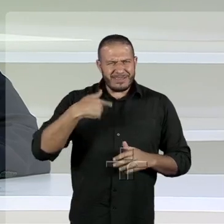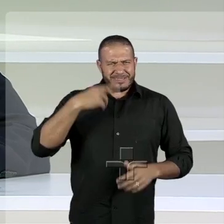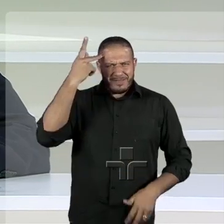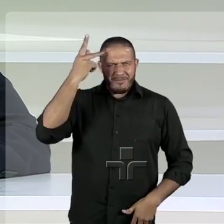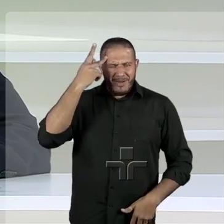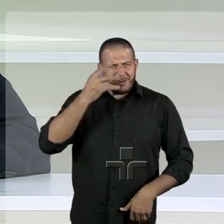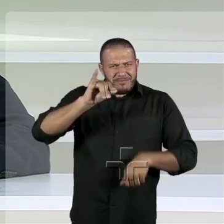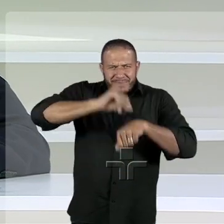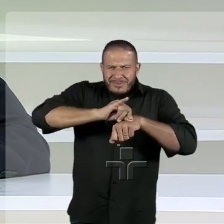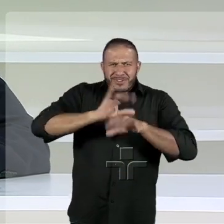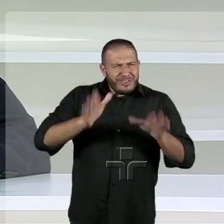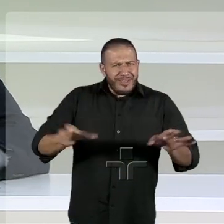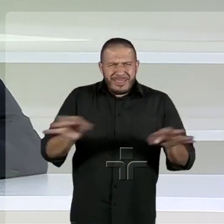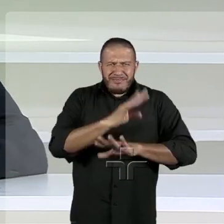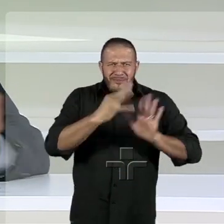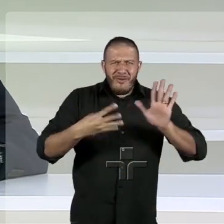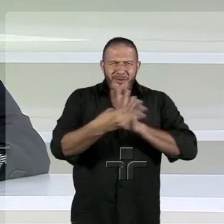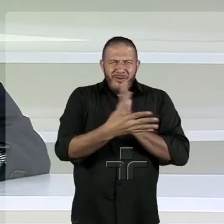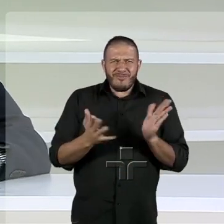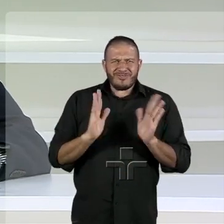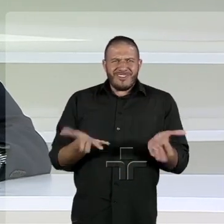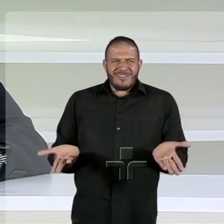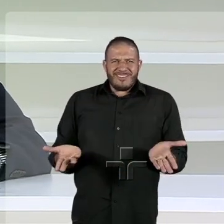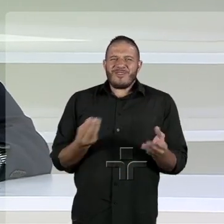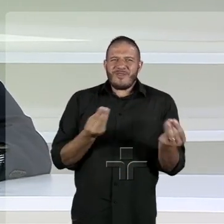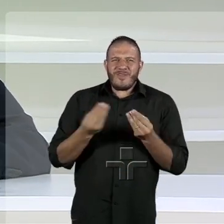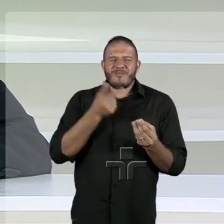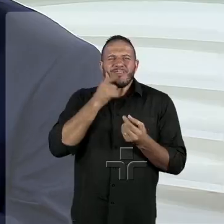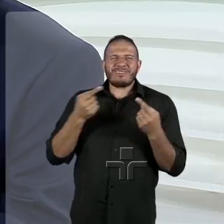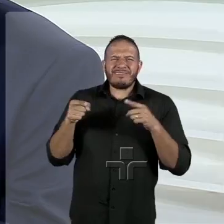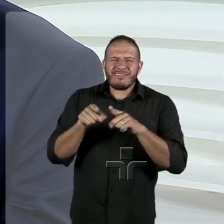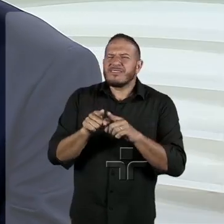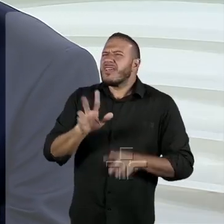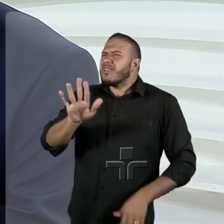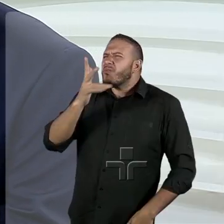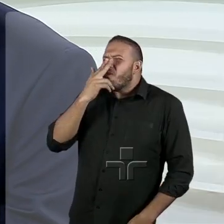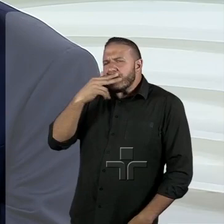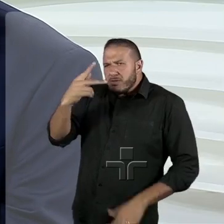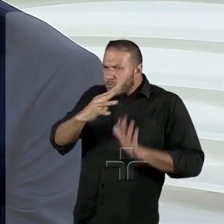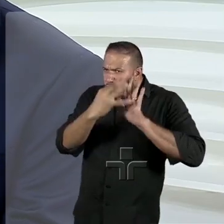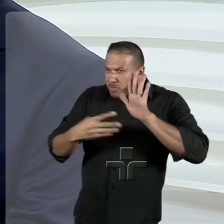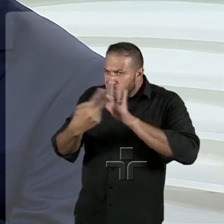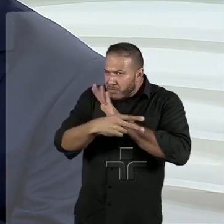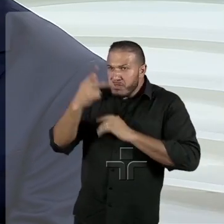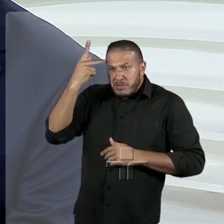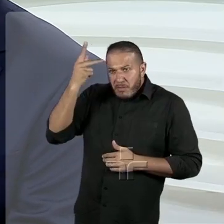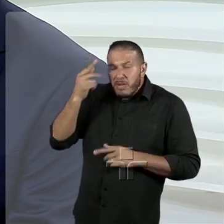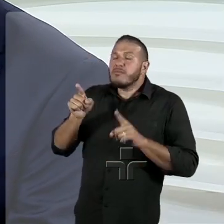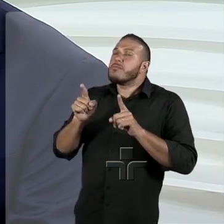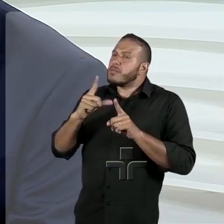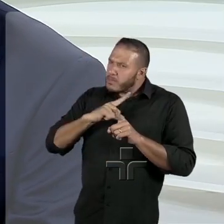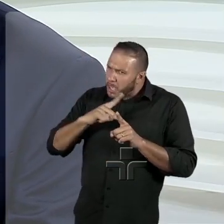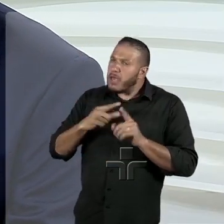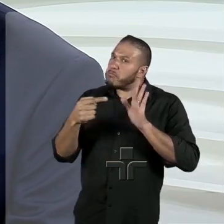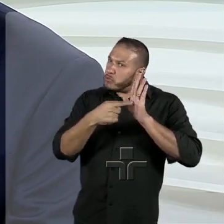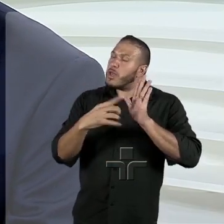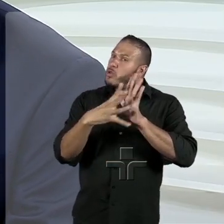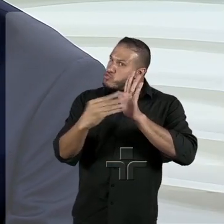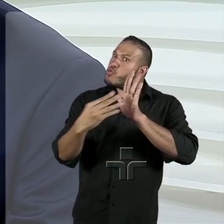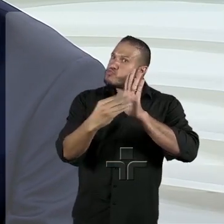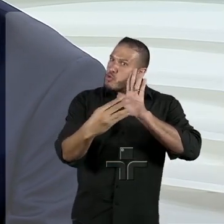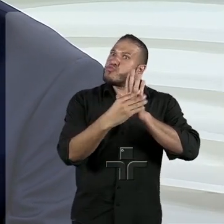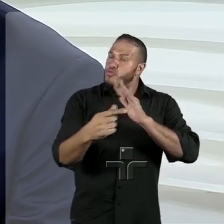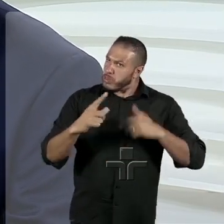o currículo dele. Mas a gente vai conversar com eles. Como é que a gente vai fazer para alinhar isso? Eu acho que o currículo de São Paulo, por exemplo, inclusive tem servido como uma referência em